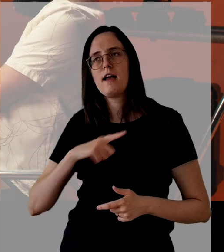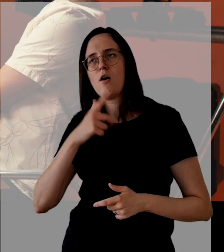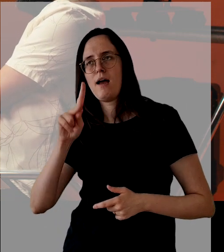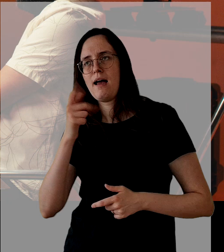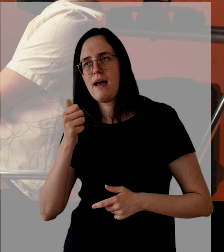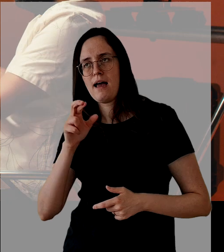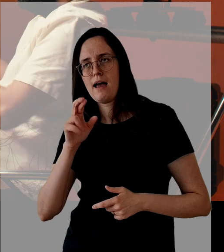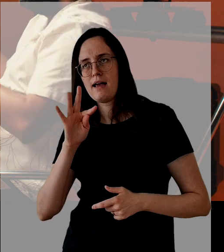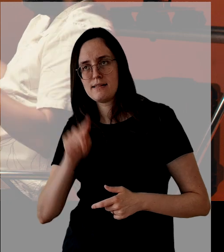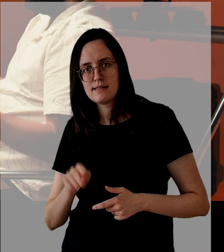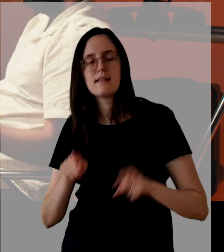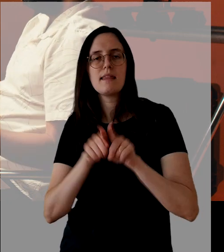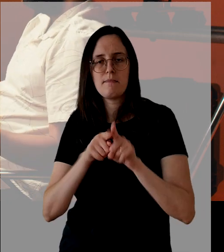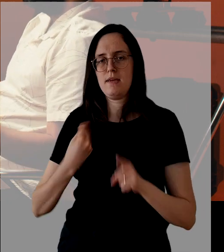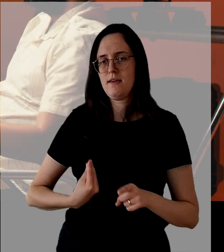Hatz faz um pouco isso.